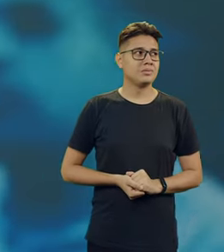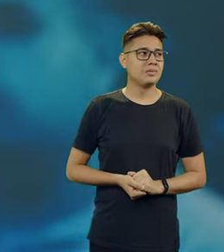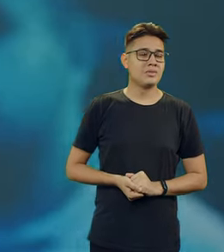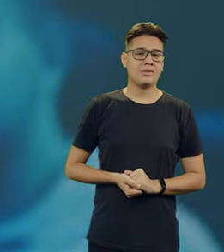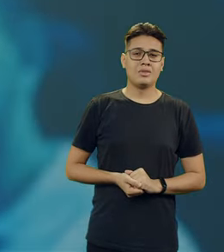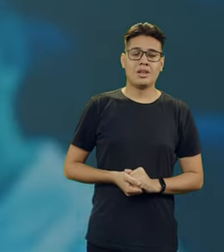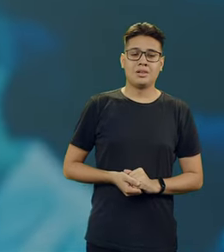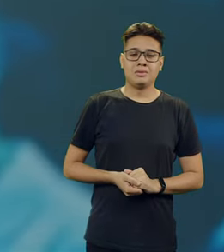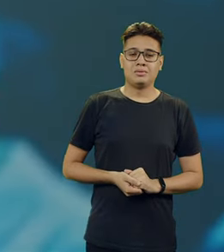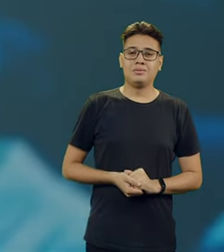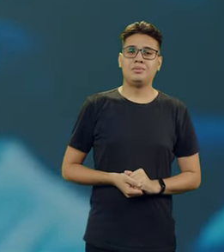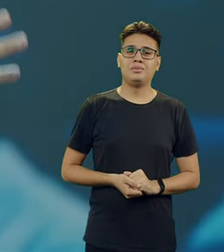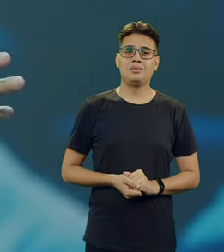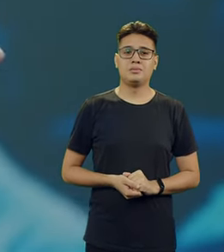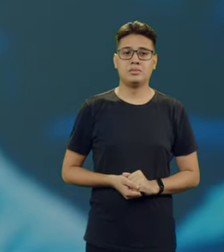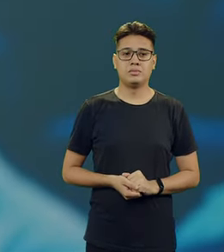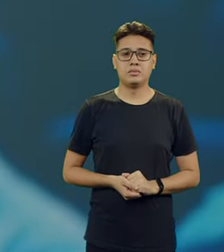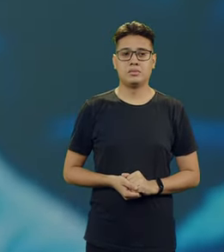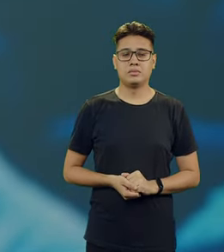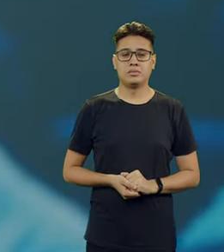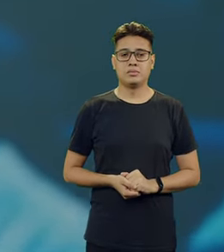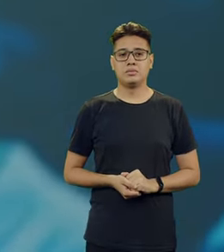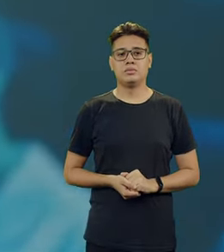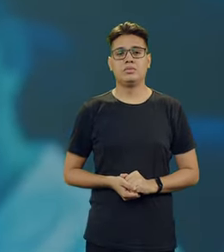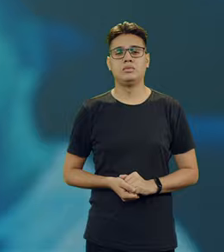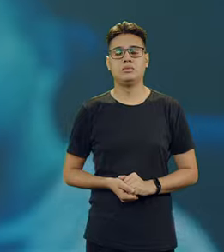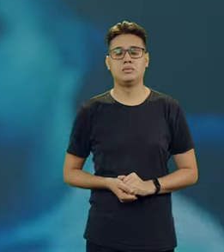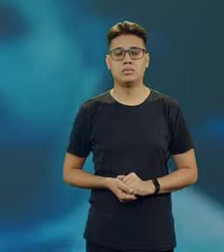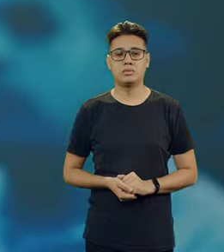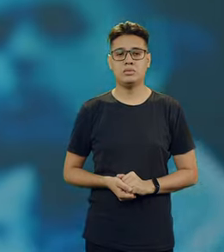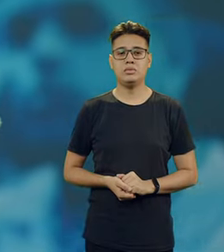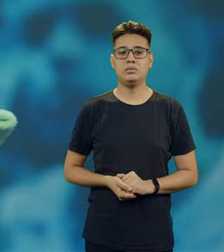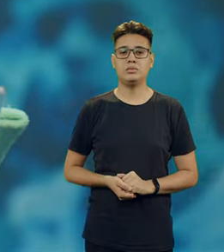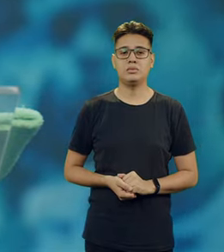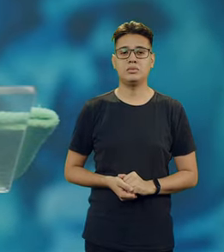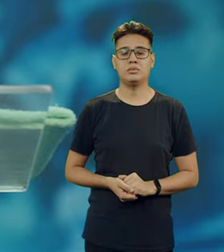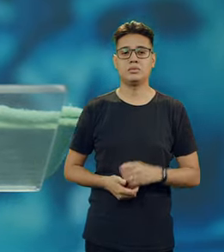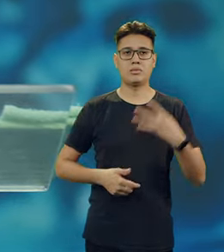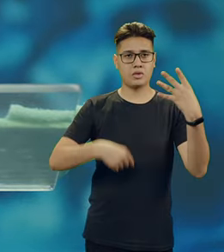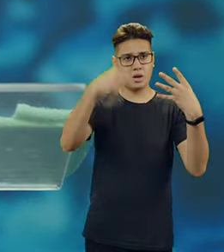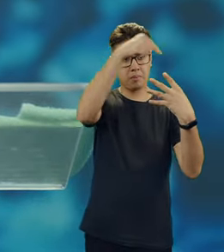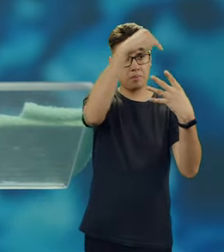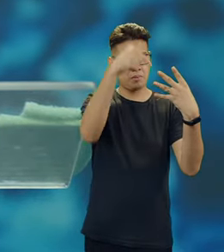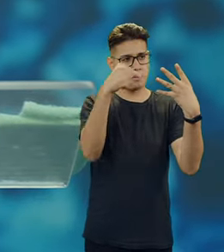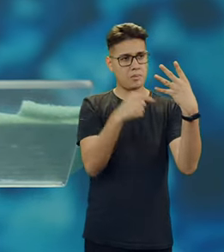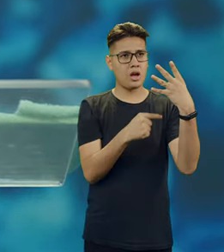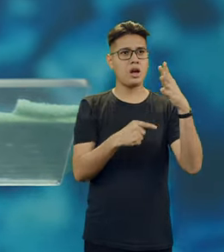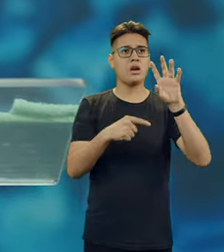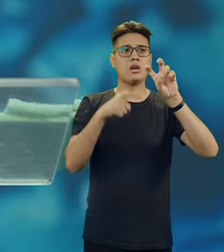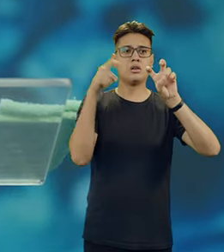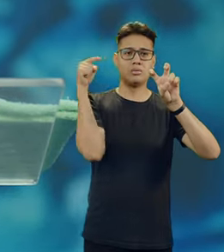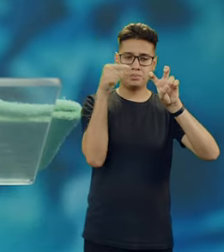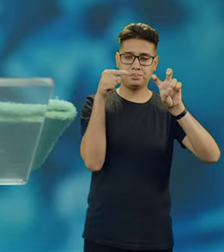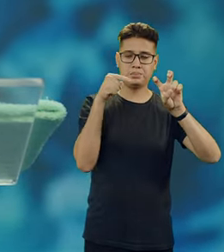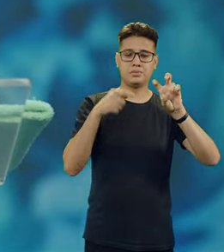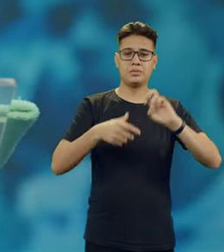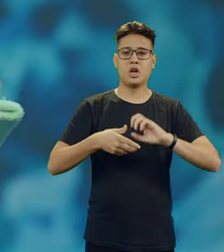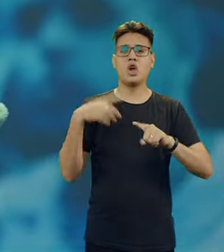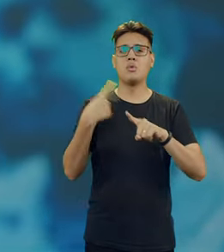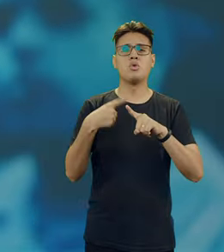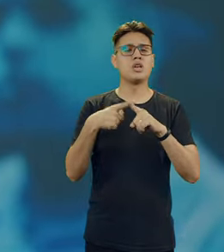Quinto fato, porque eles não aceitaram o rei messiânico com o seu reino,